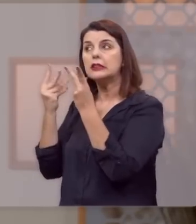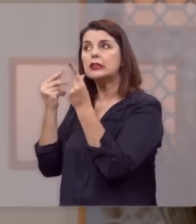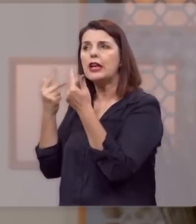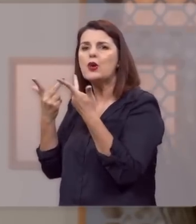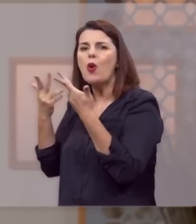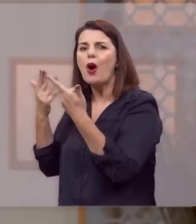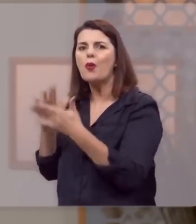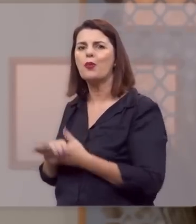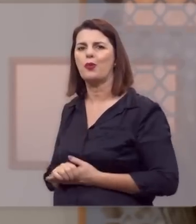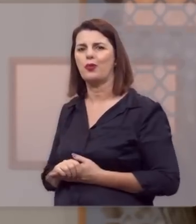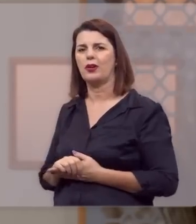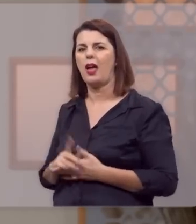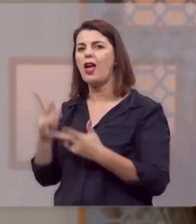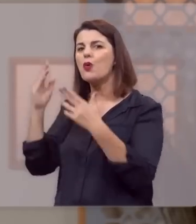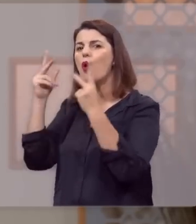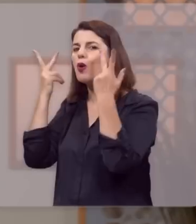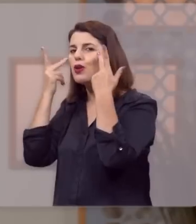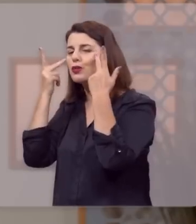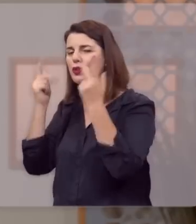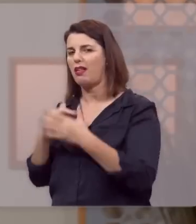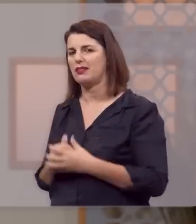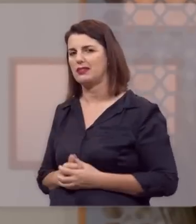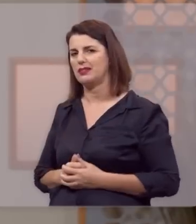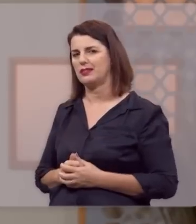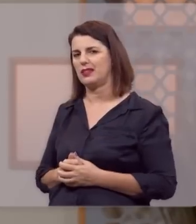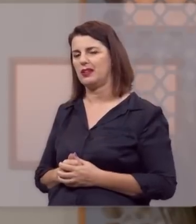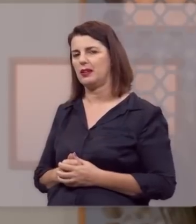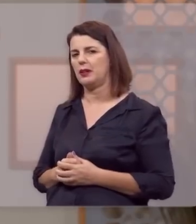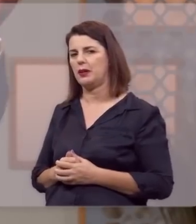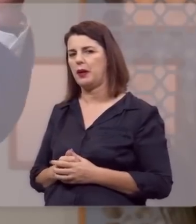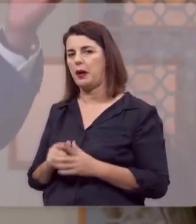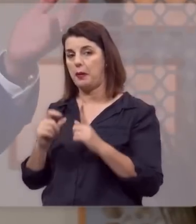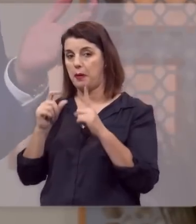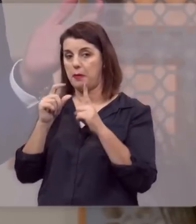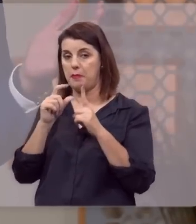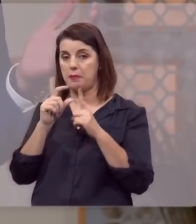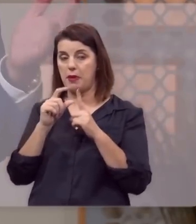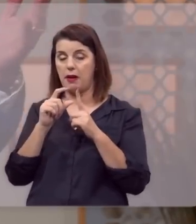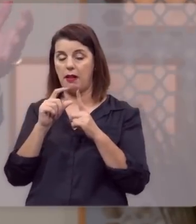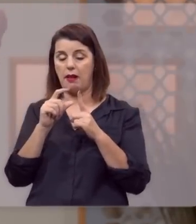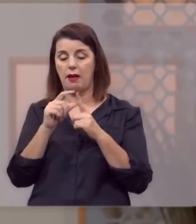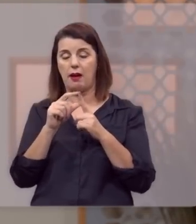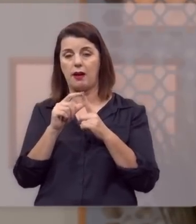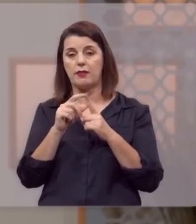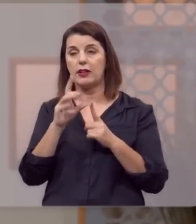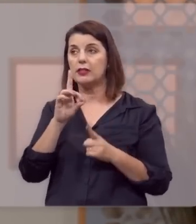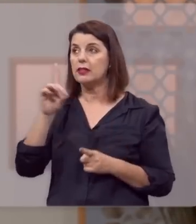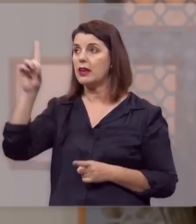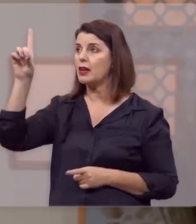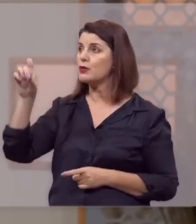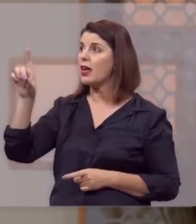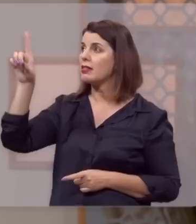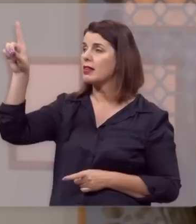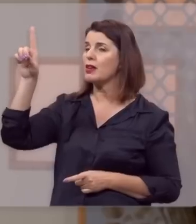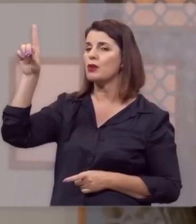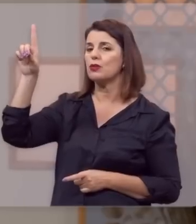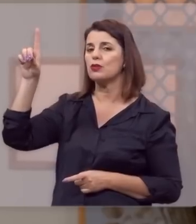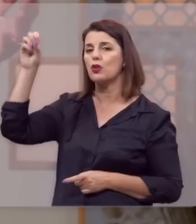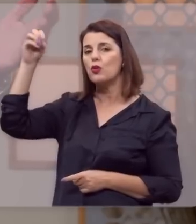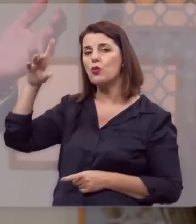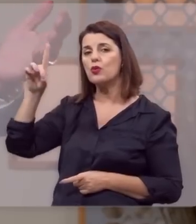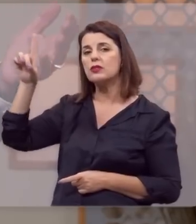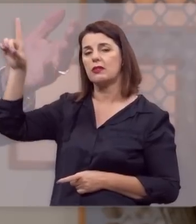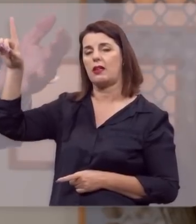essência, da mesma natureza. Nas palavras do credo niceno, Deus de Deus, luz de luz,